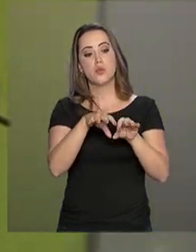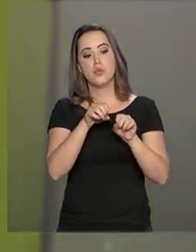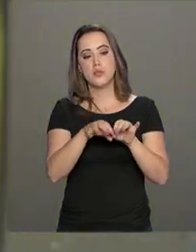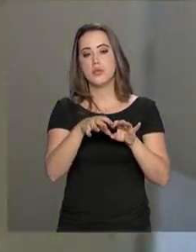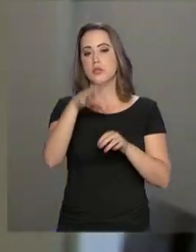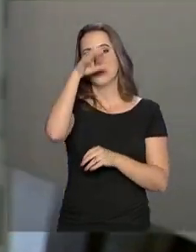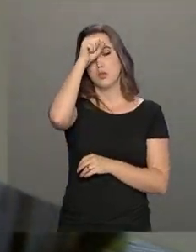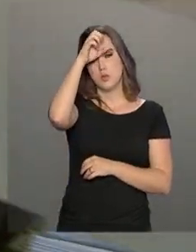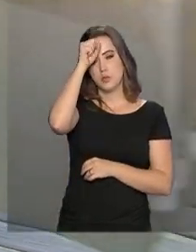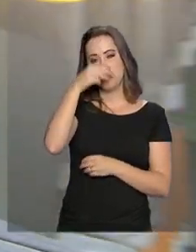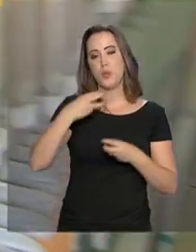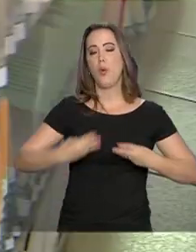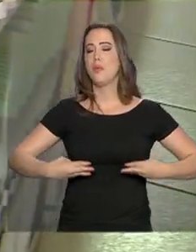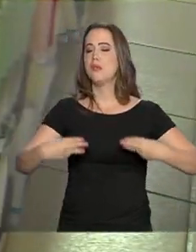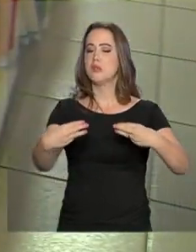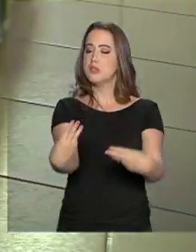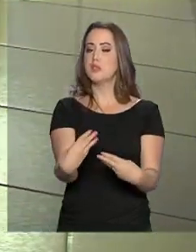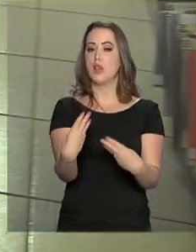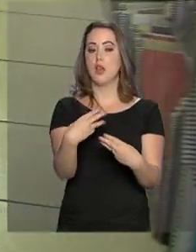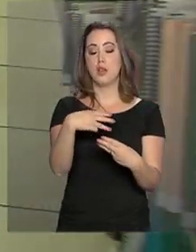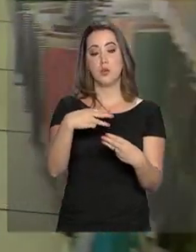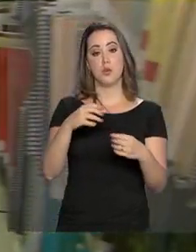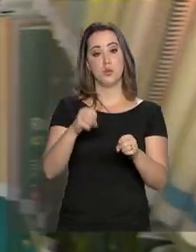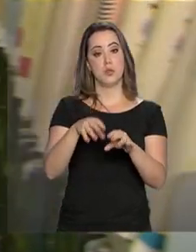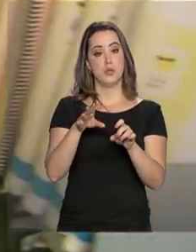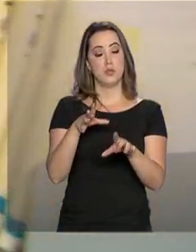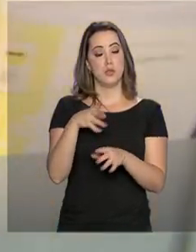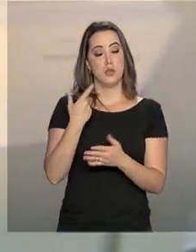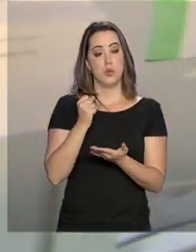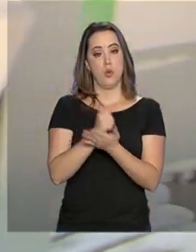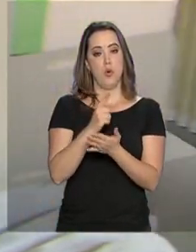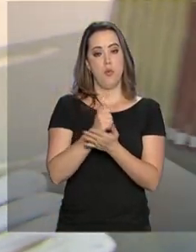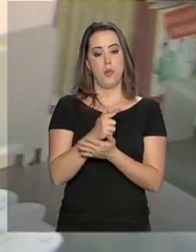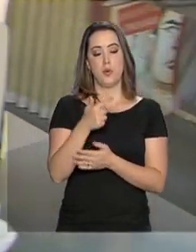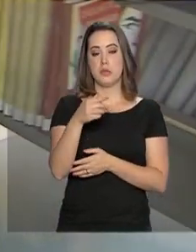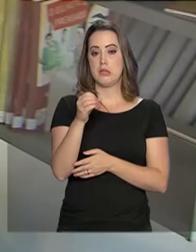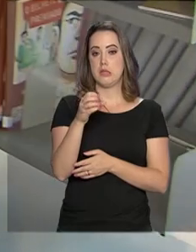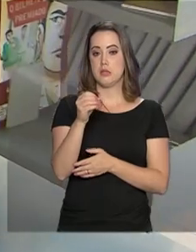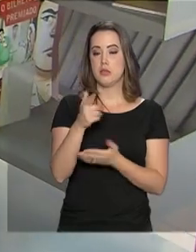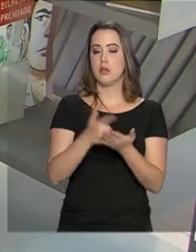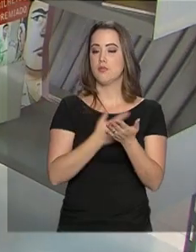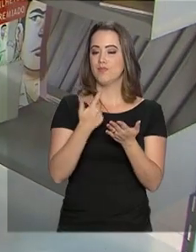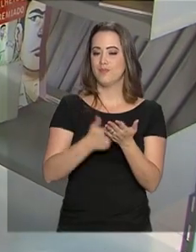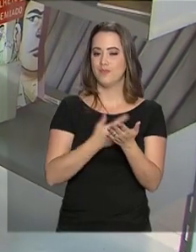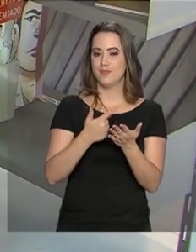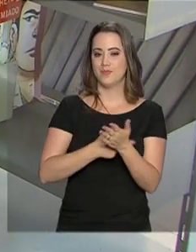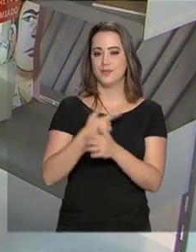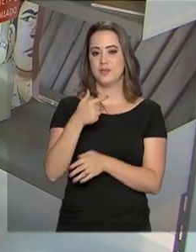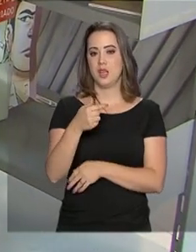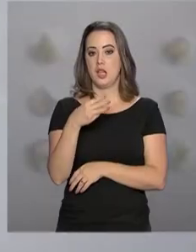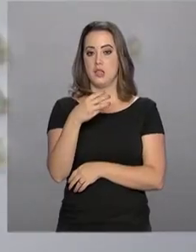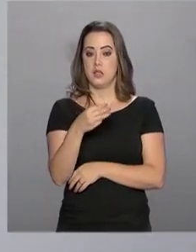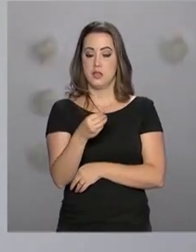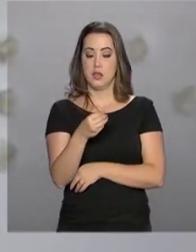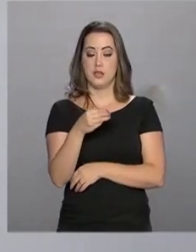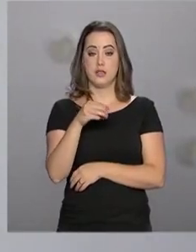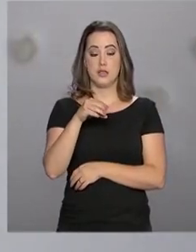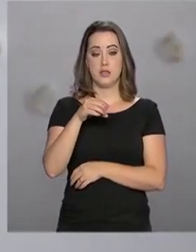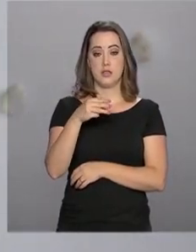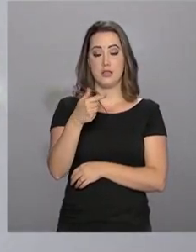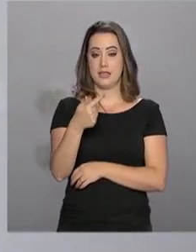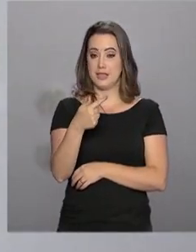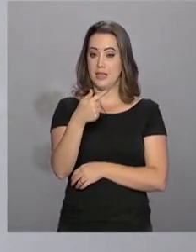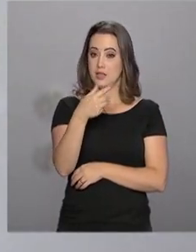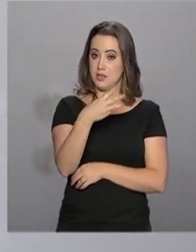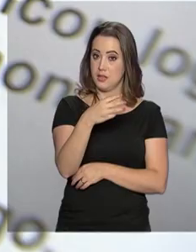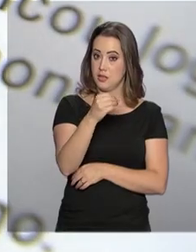da Educação adquiriu cerca de 700 obras didáticas e outros 730 títulos de obras